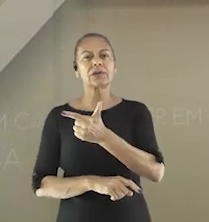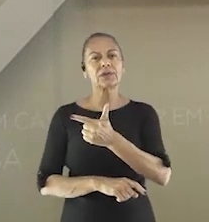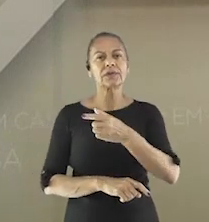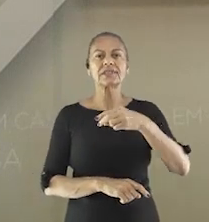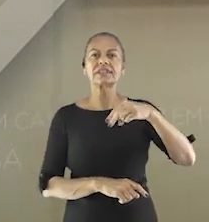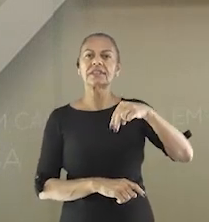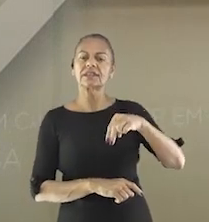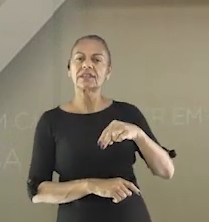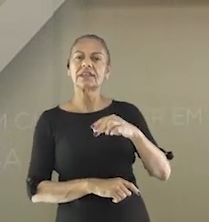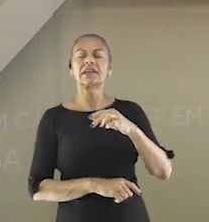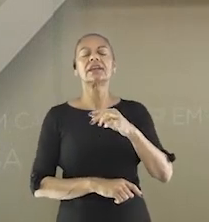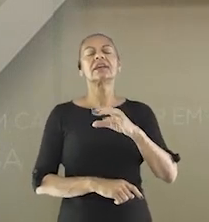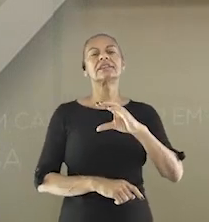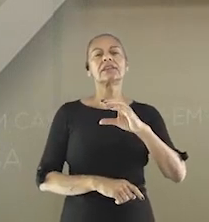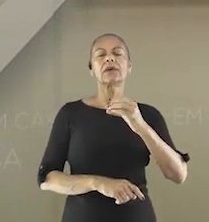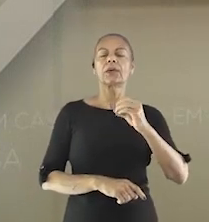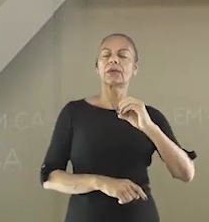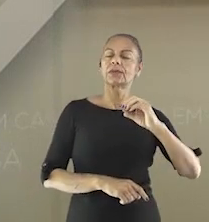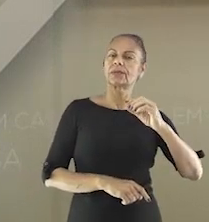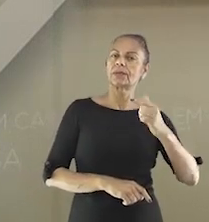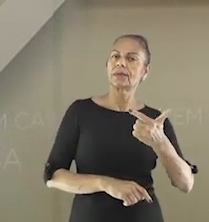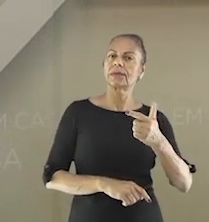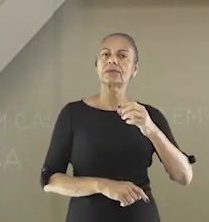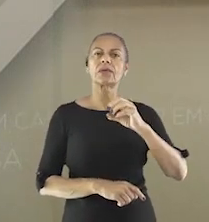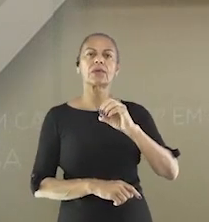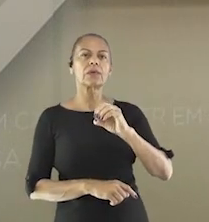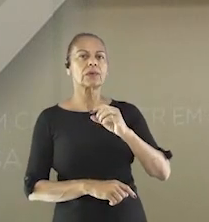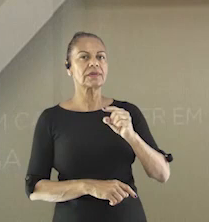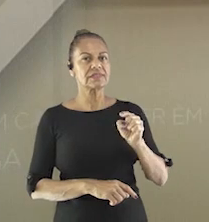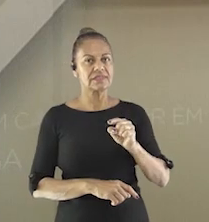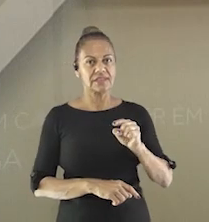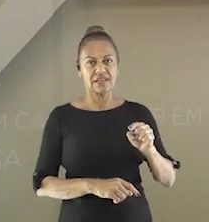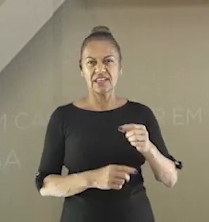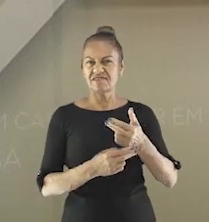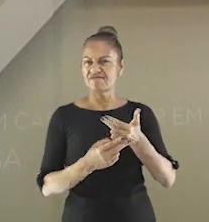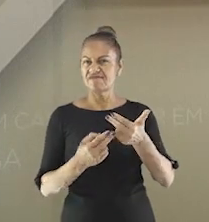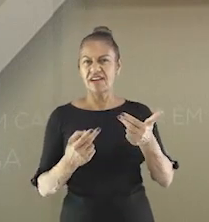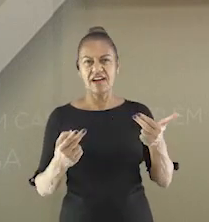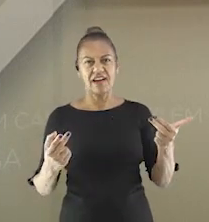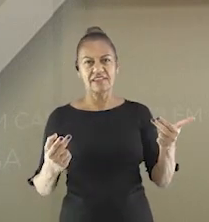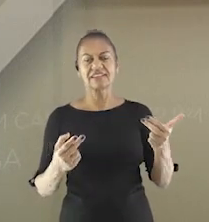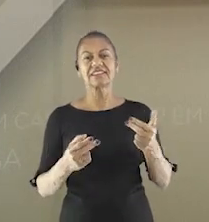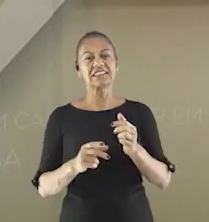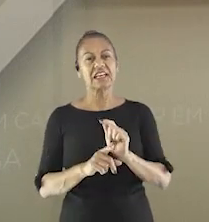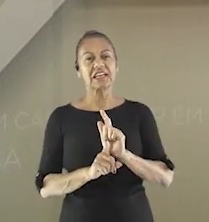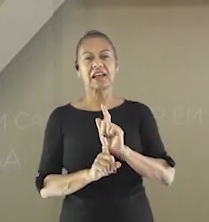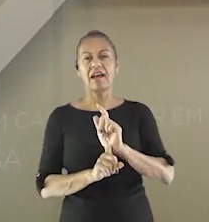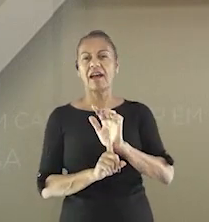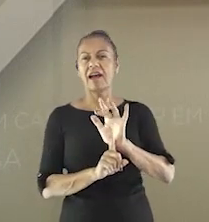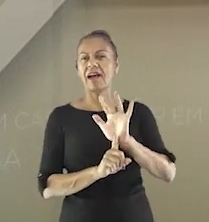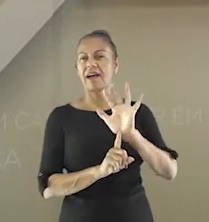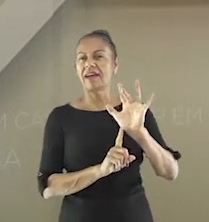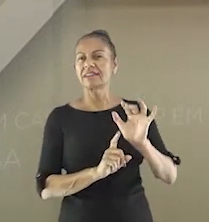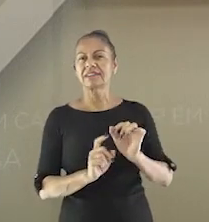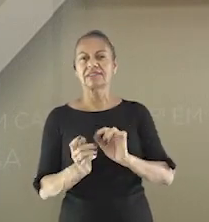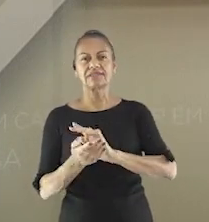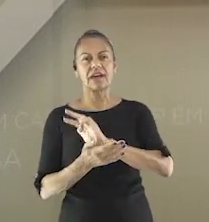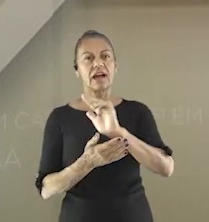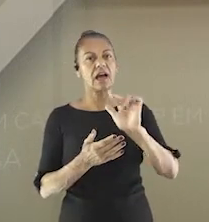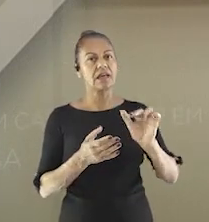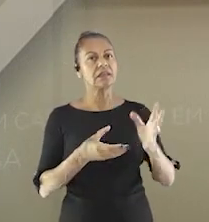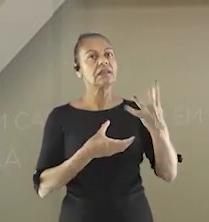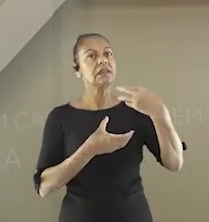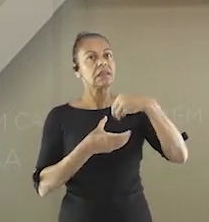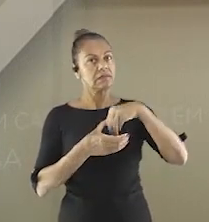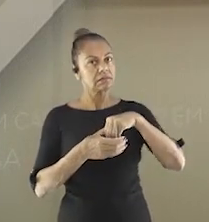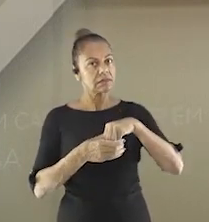gás carbônico, ozônio e muitos outros. E alguns desses gases têm uma propriedade muito importante. Vejam